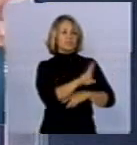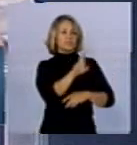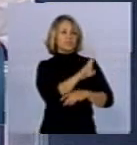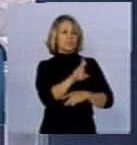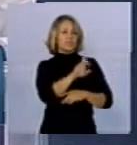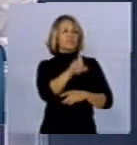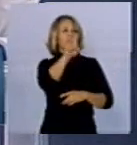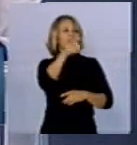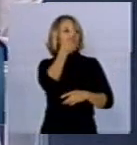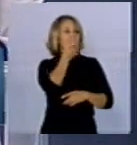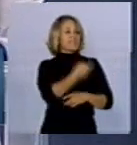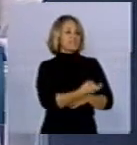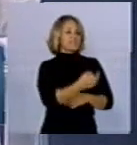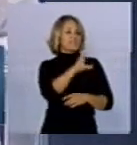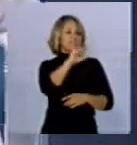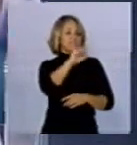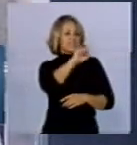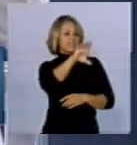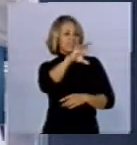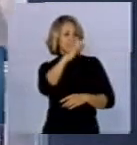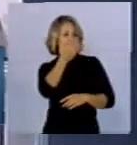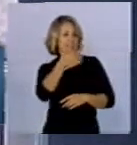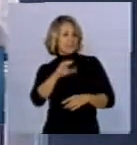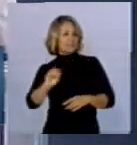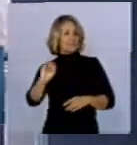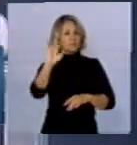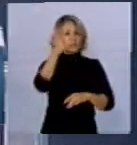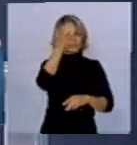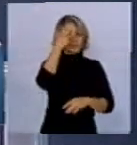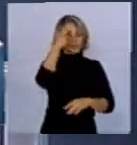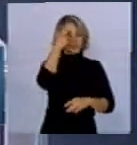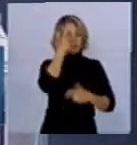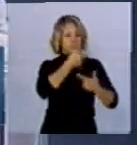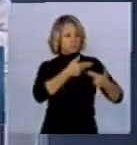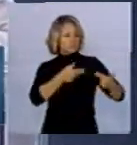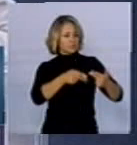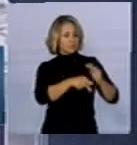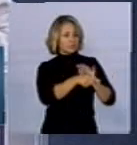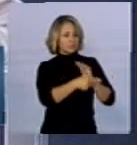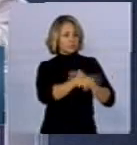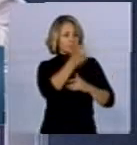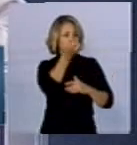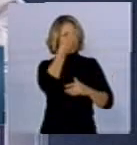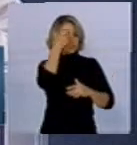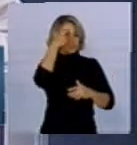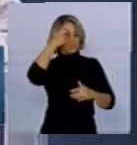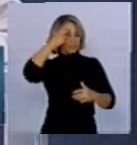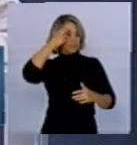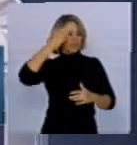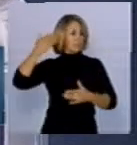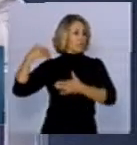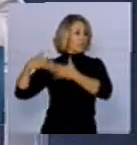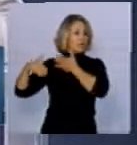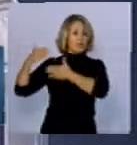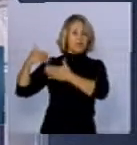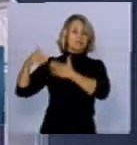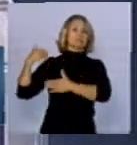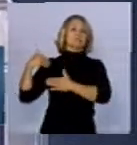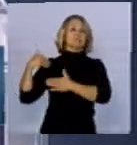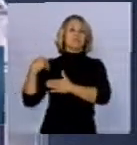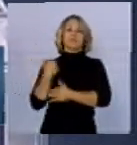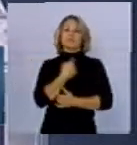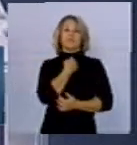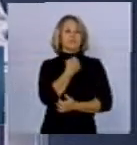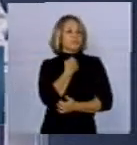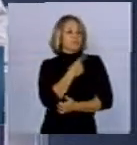cultural como os produtos culturais nunca puderam ser tenso